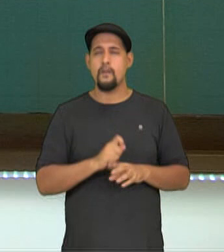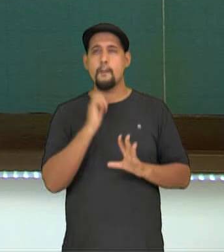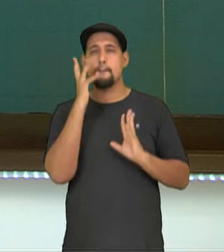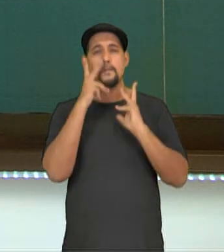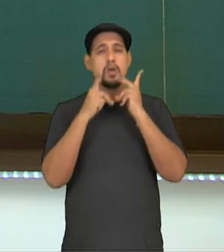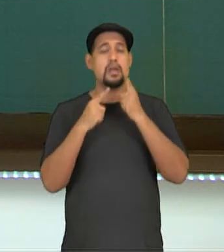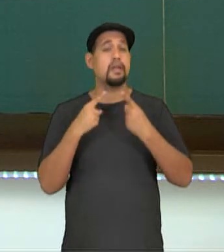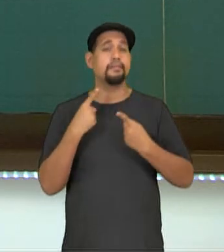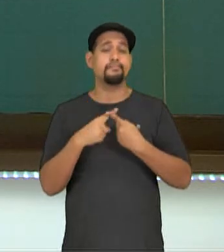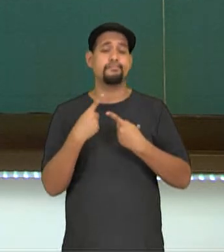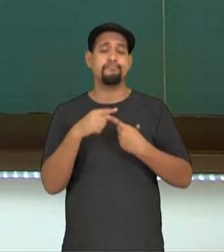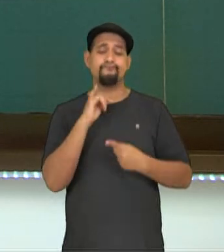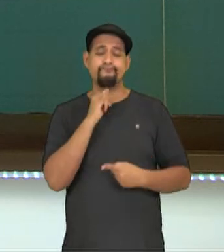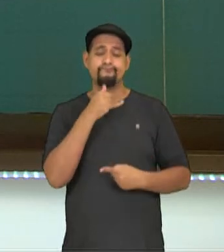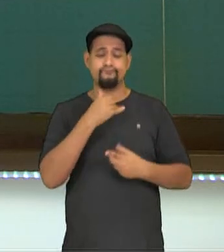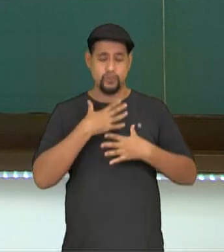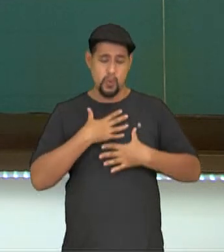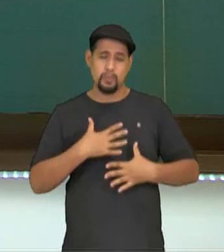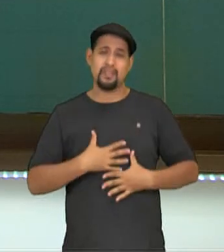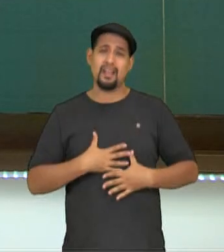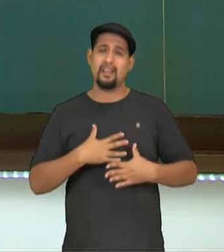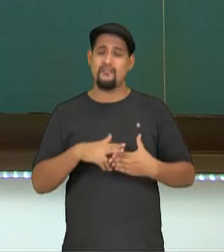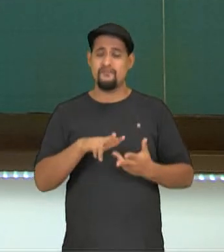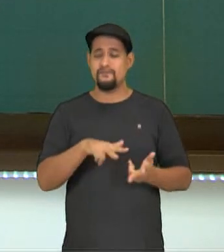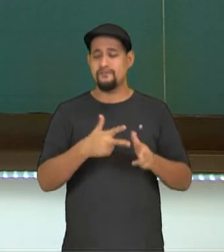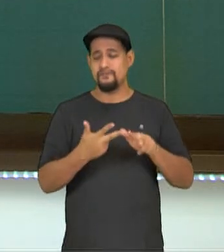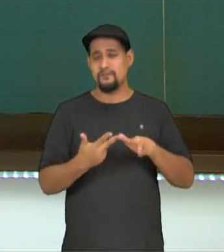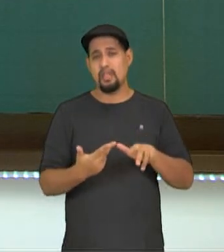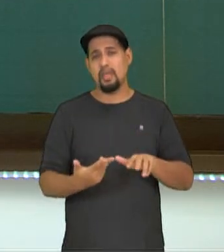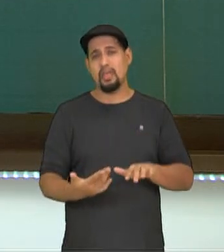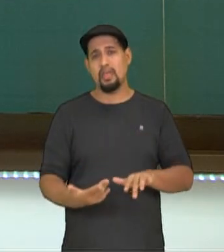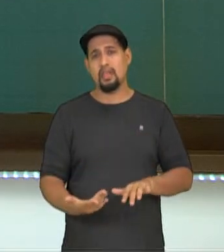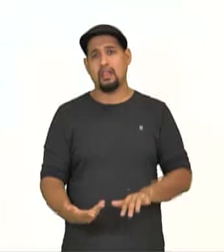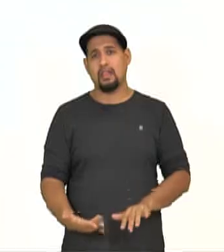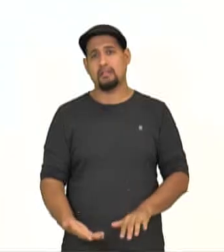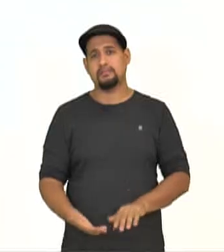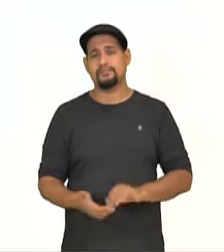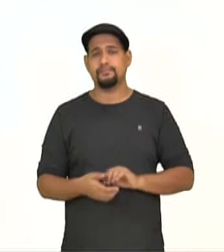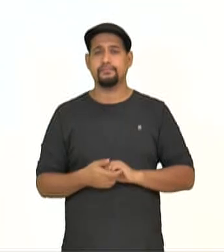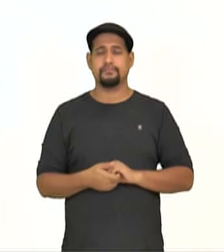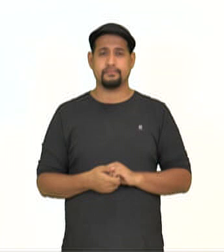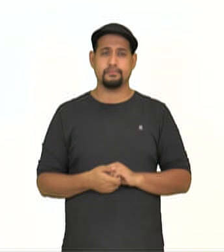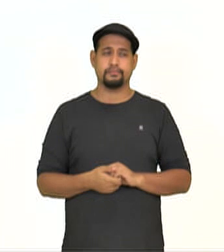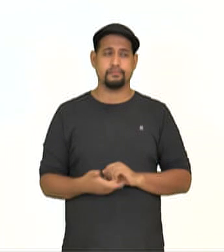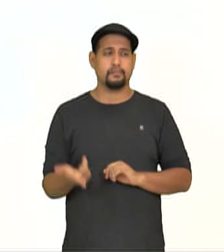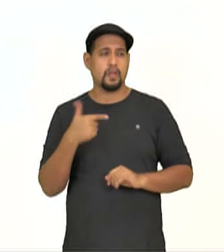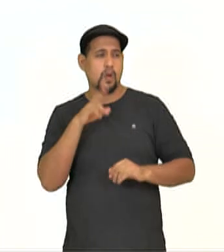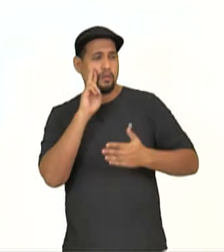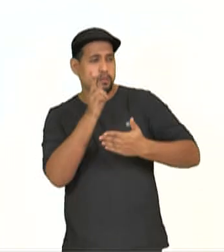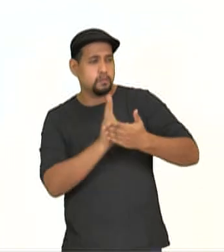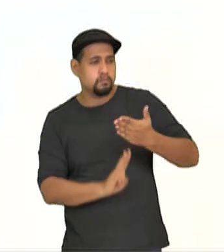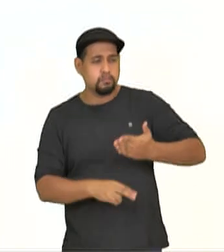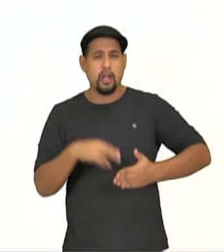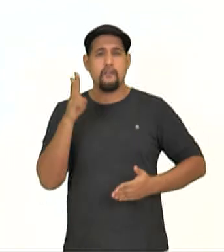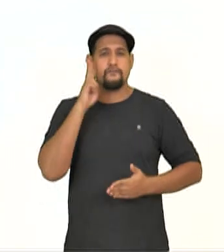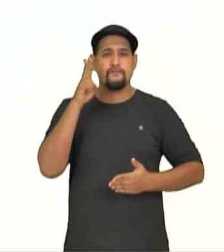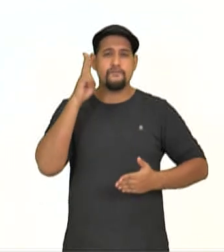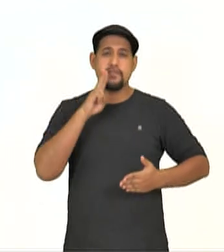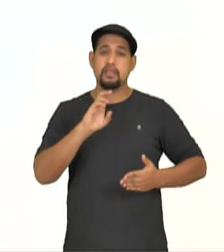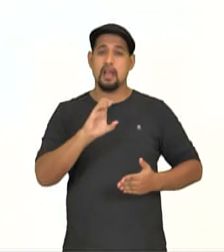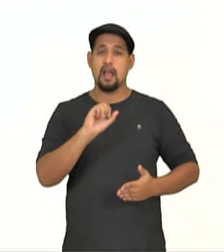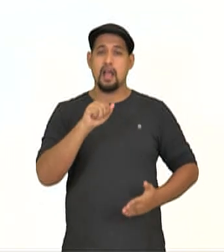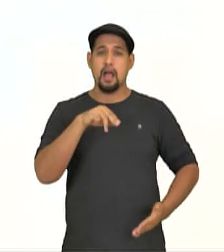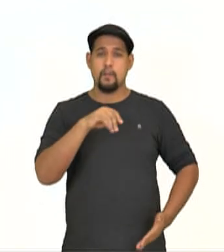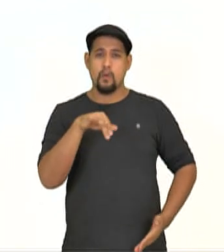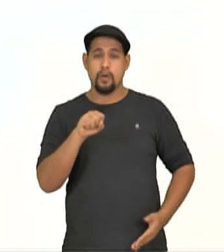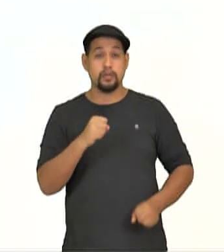formosura, porque infelizmente o corpo dela ficou no mar. Ainda continuando a biografia de Camões, no